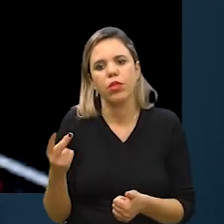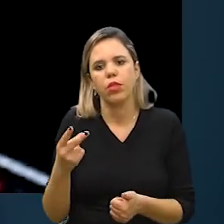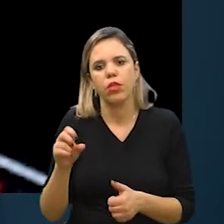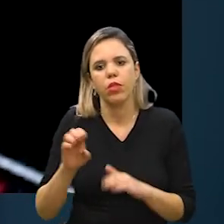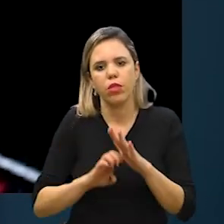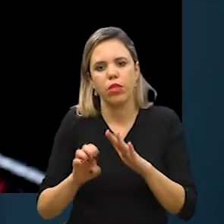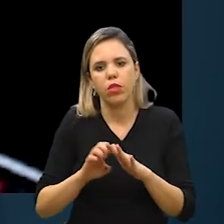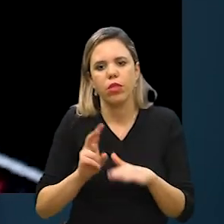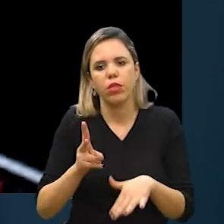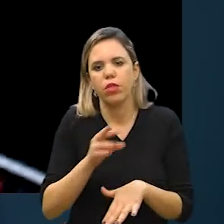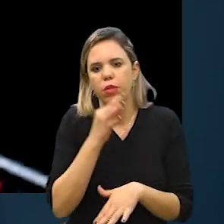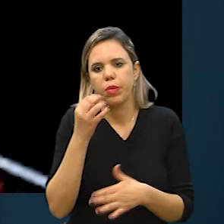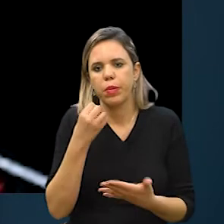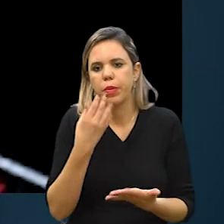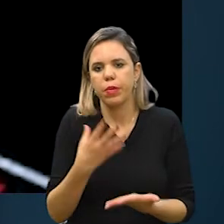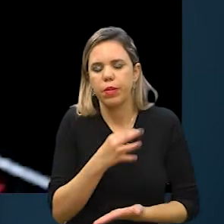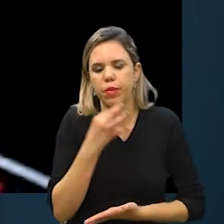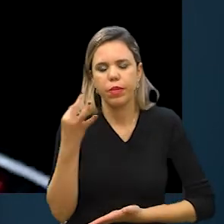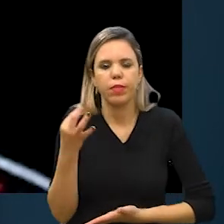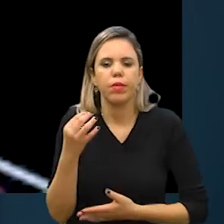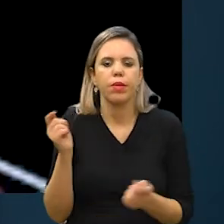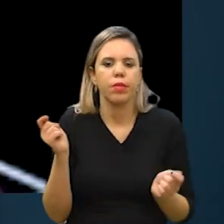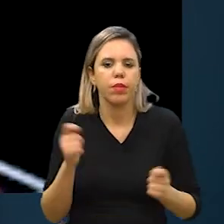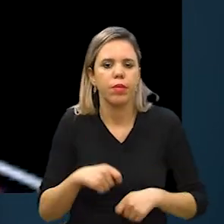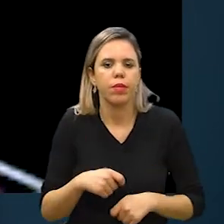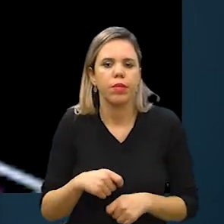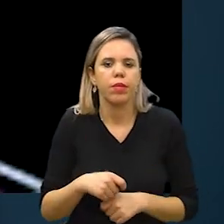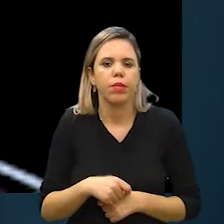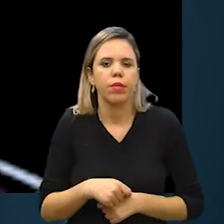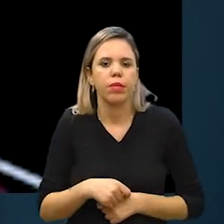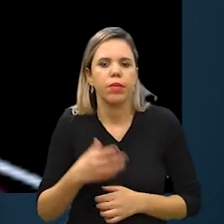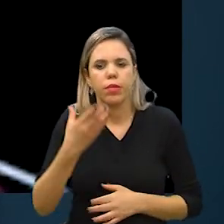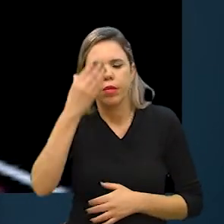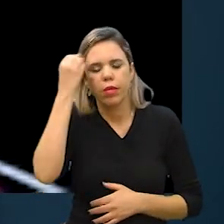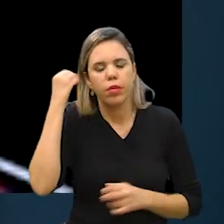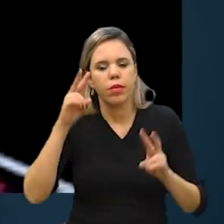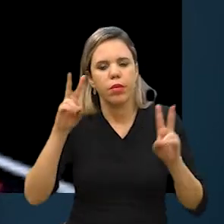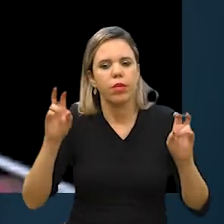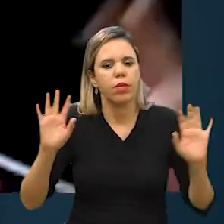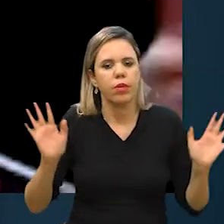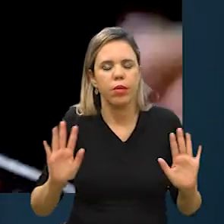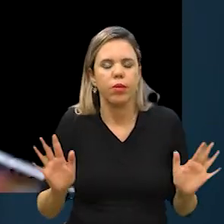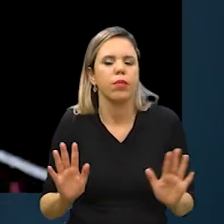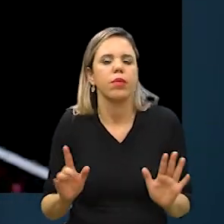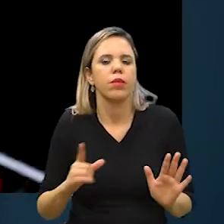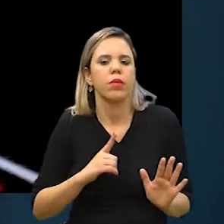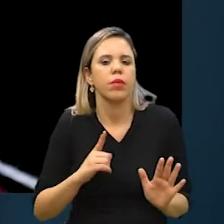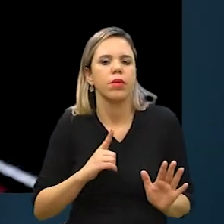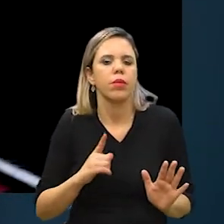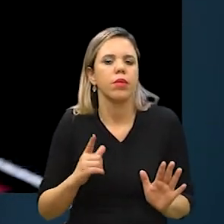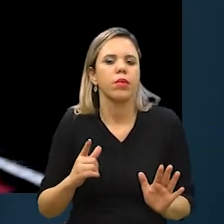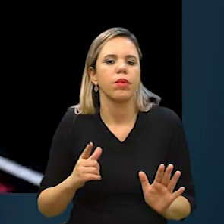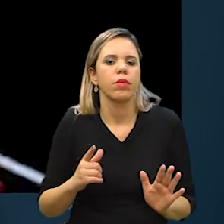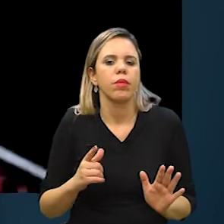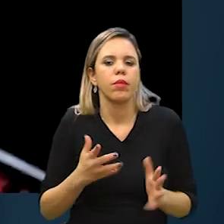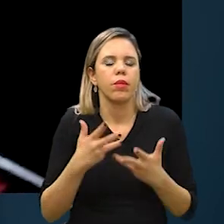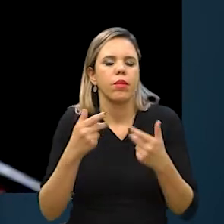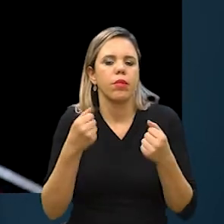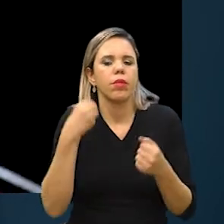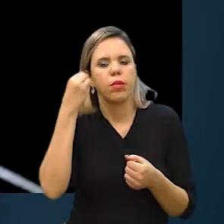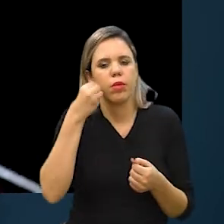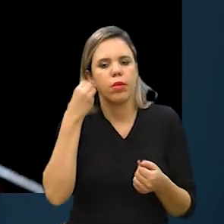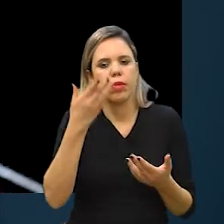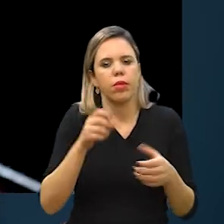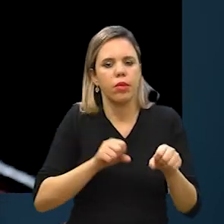quanto no Thales, né? O Thales tem se dado bem e foi o que bastou. Então, a gente esqueceu aquilo tudo, entre aspas, né? O que ele tem, mas a bagagem que ele traz